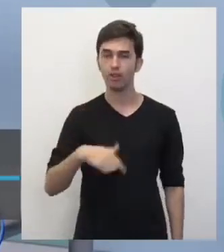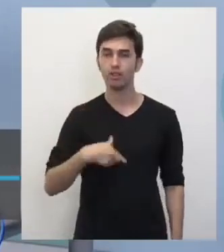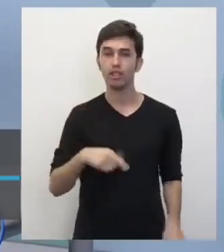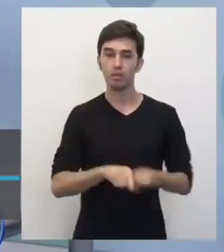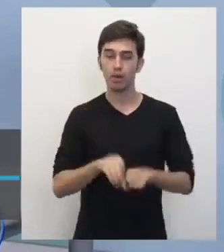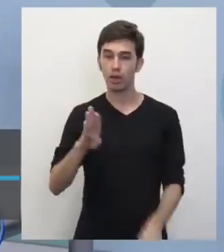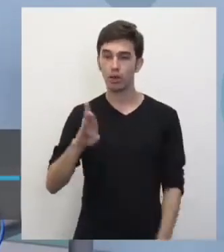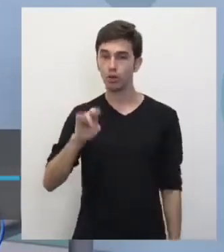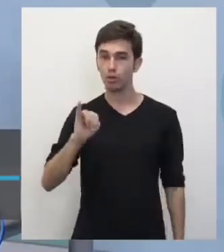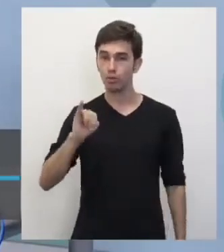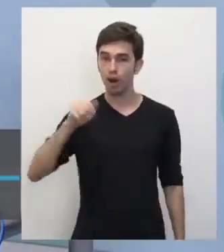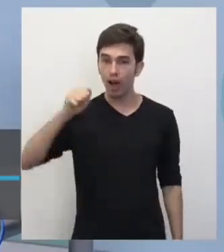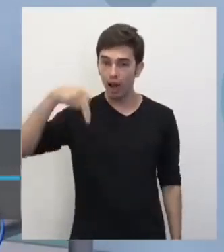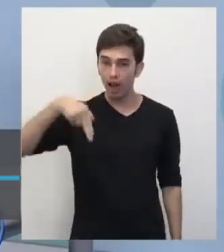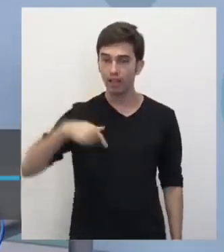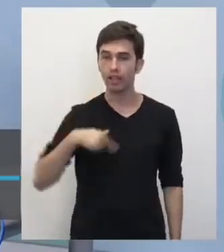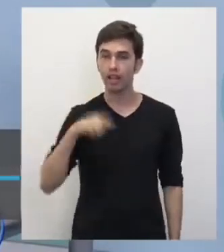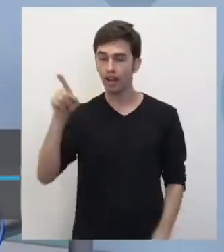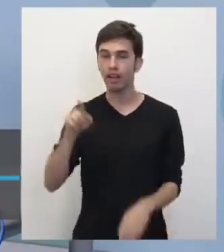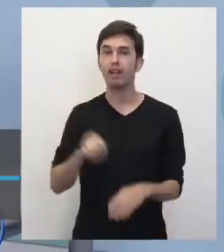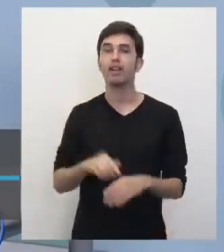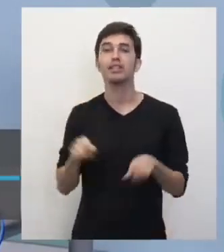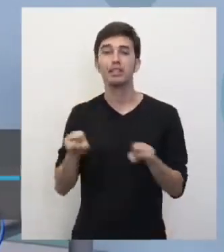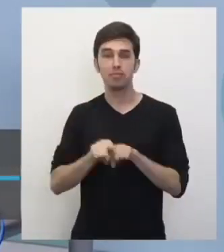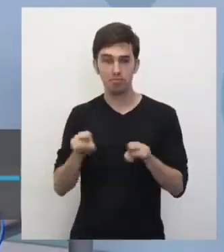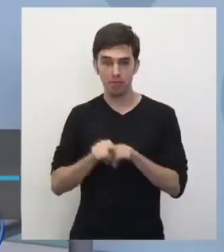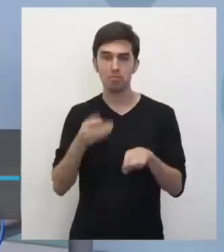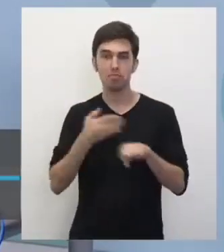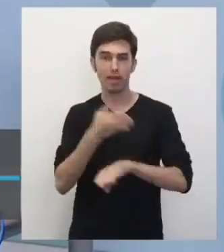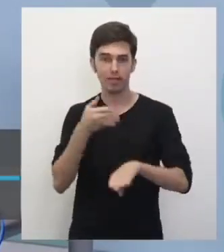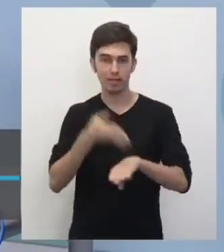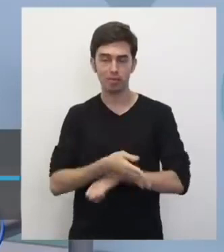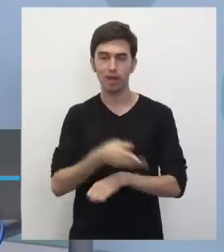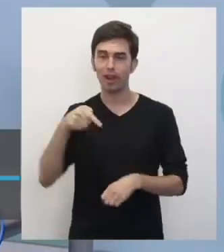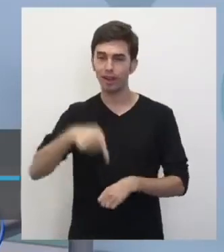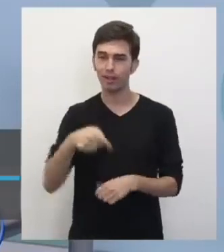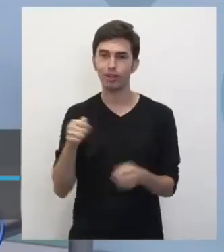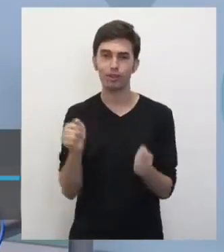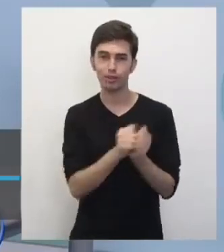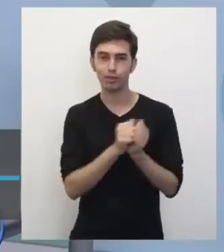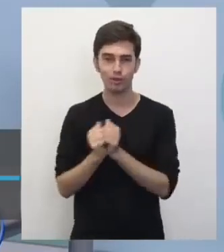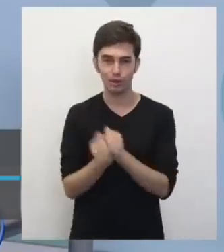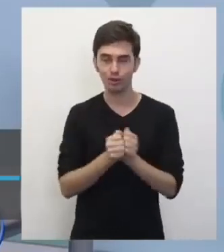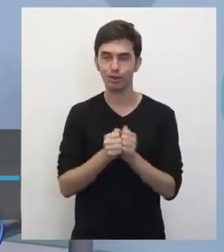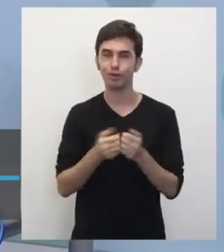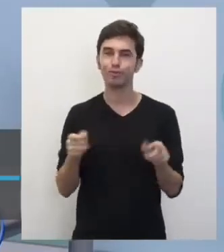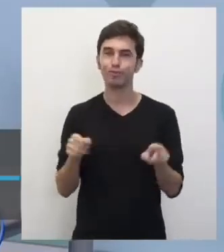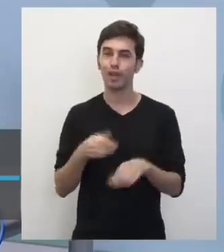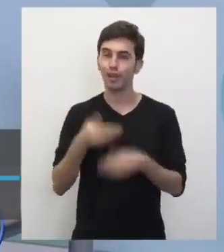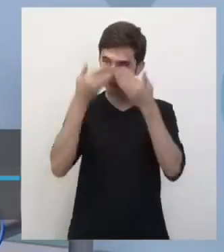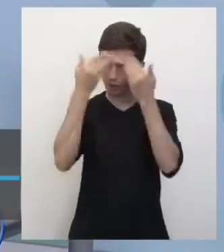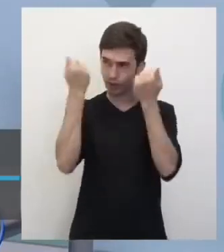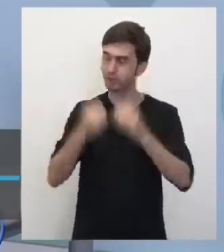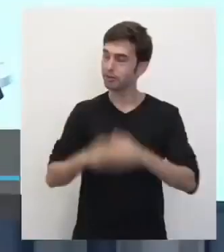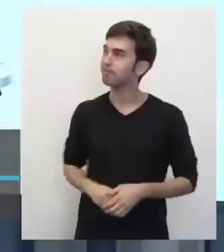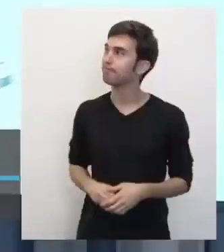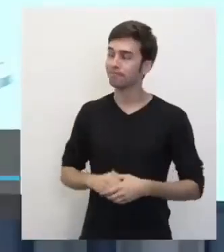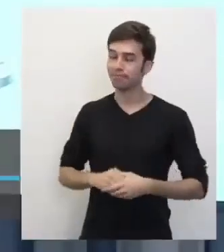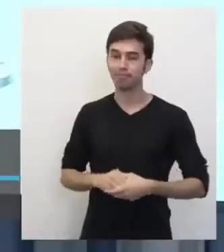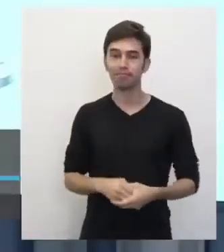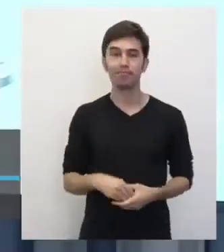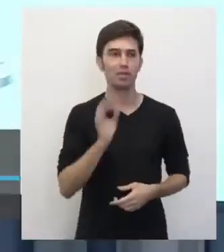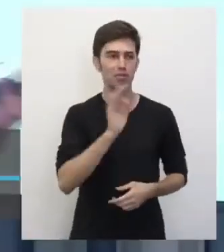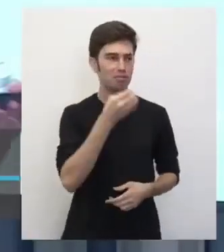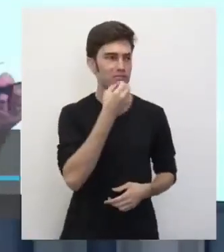Brian, lá da Escola Luzia de Queiroz, também participando aqui com a gente Também, Jonas. E é isso. Boa, é isso Boa, mesmo.